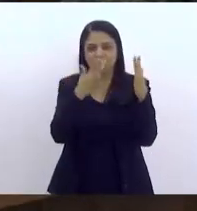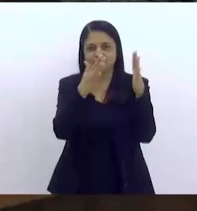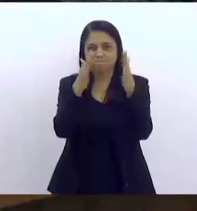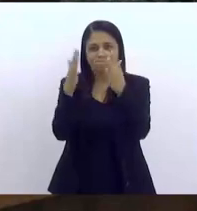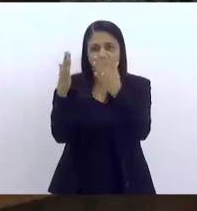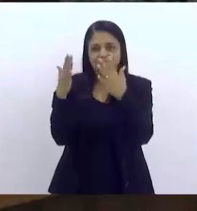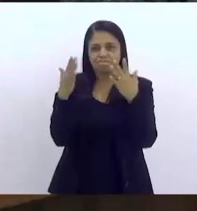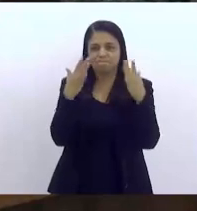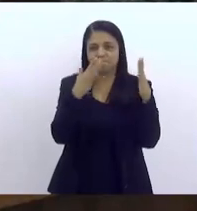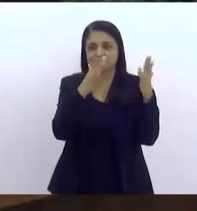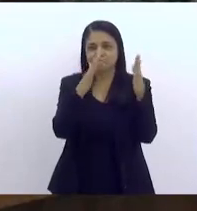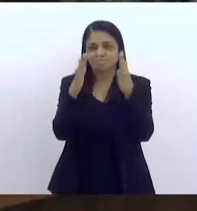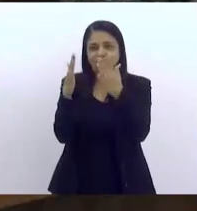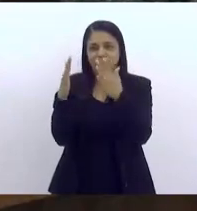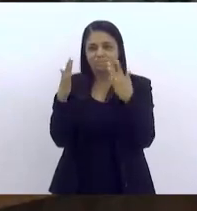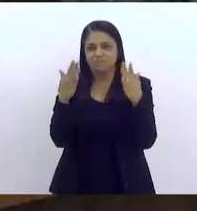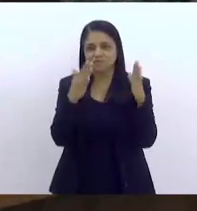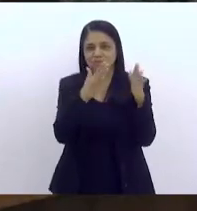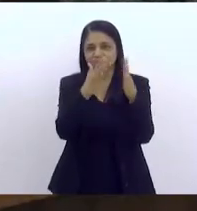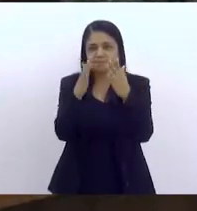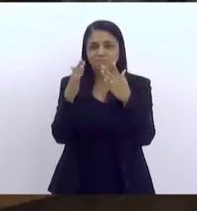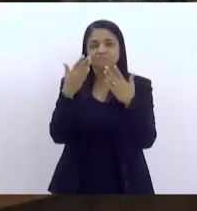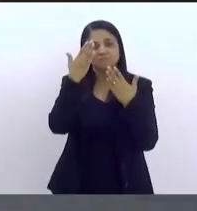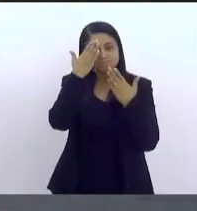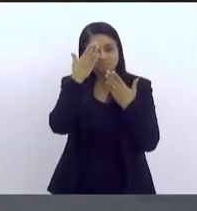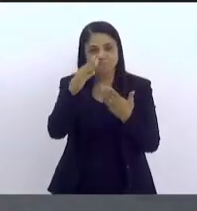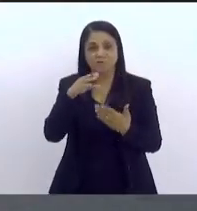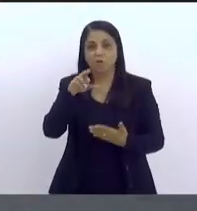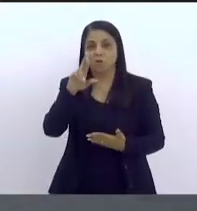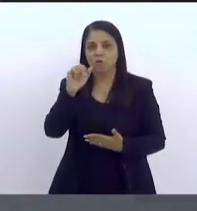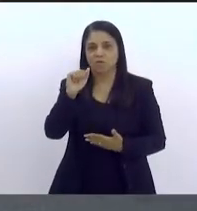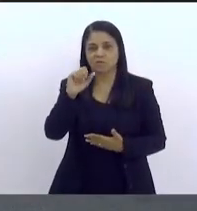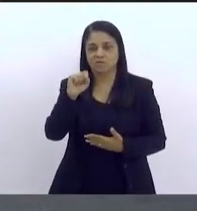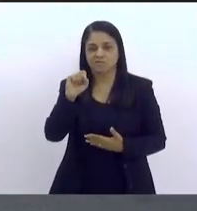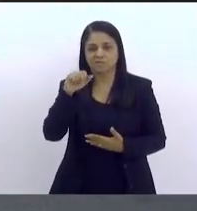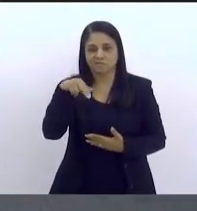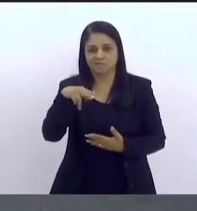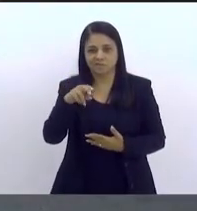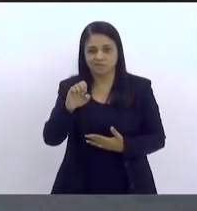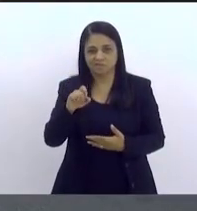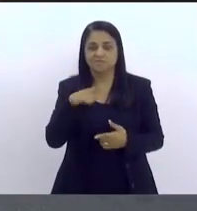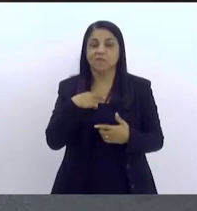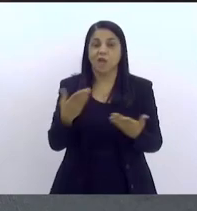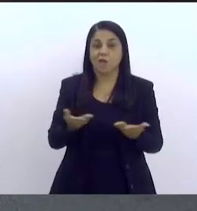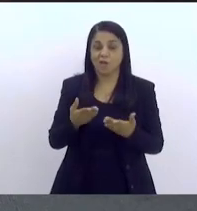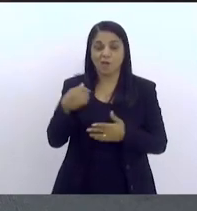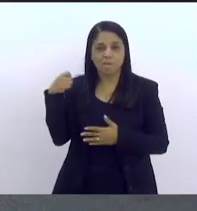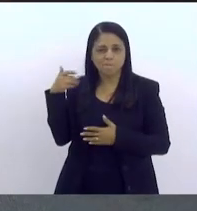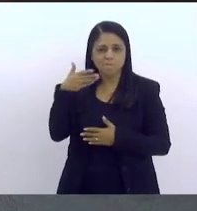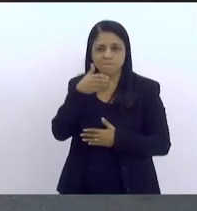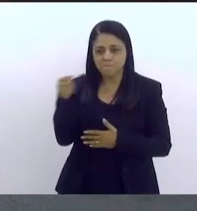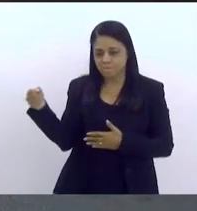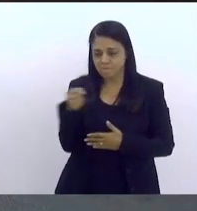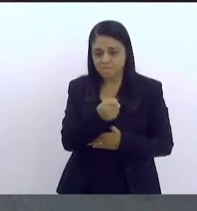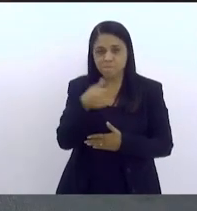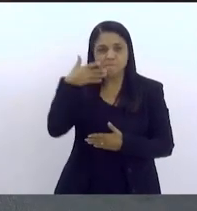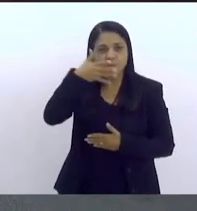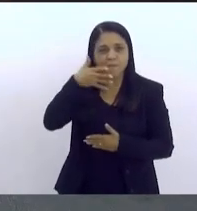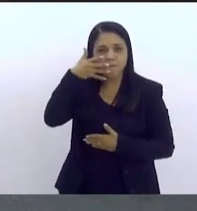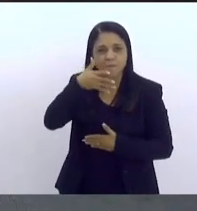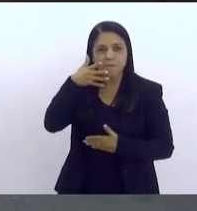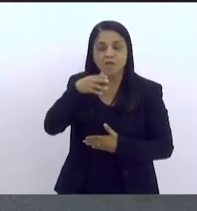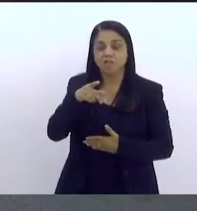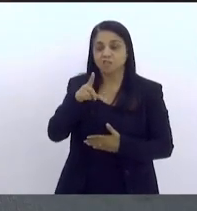Obrigada Rosane vamos então agora ao Diogo de Andrade encerrando a nossa mesa